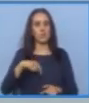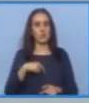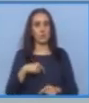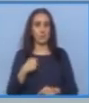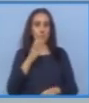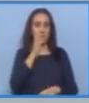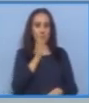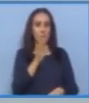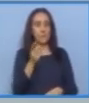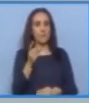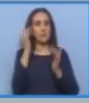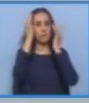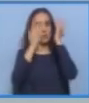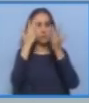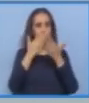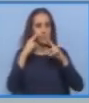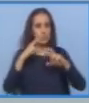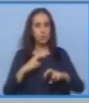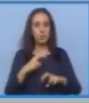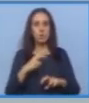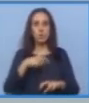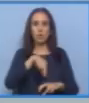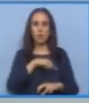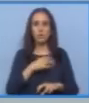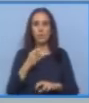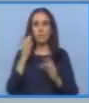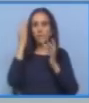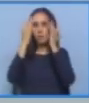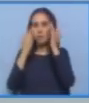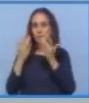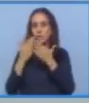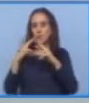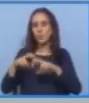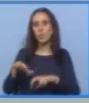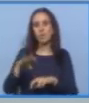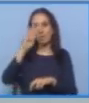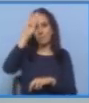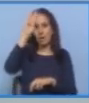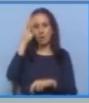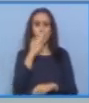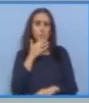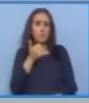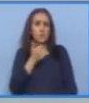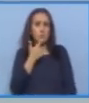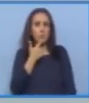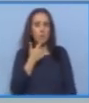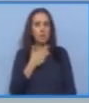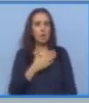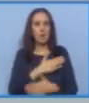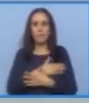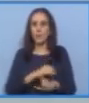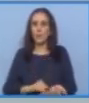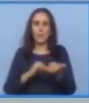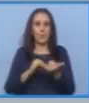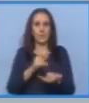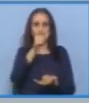disse, fazemos estudos de filosofia. Nós fizemos os nossos estudos de filosofia em Braga. E foi um momento muito bonito em que nos tornámos muito amigos de boa parte